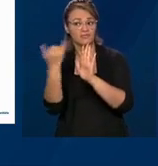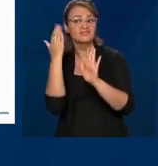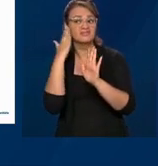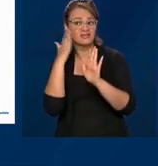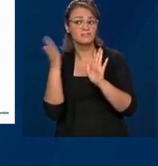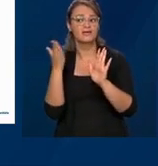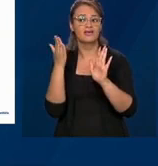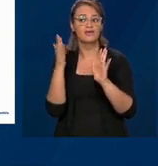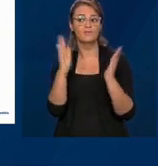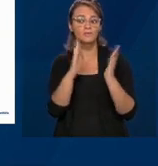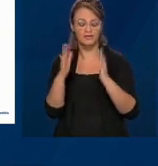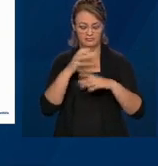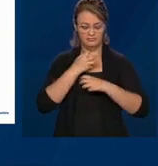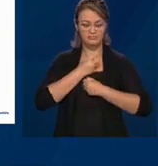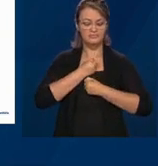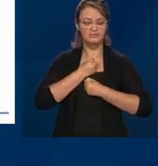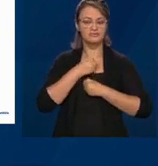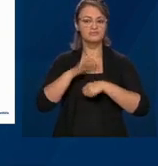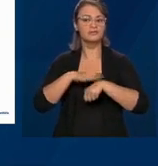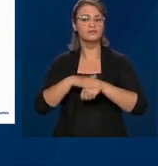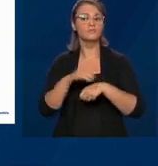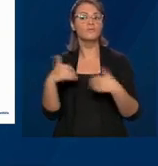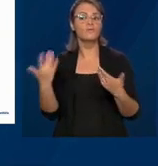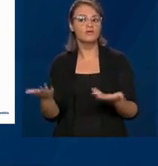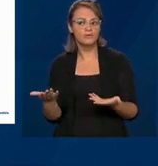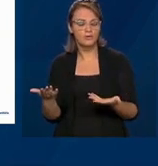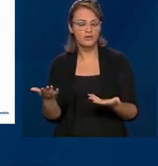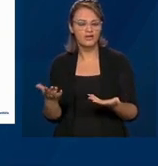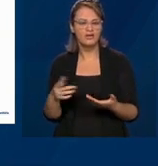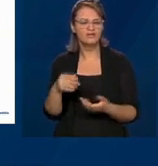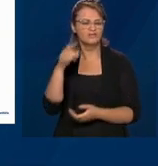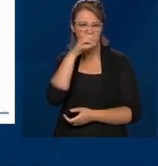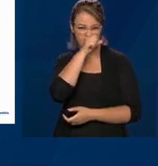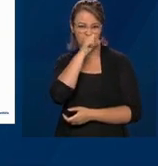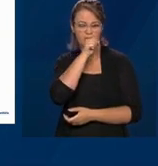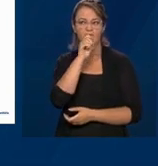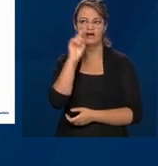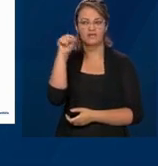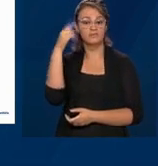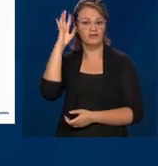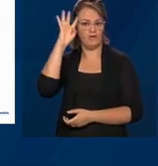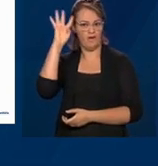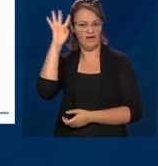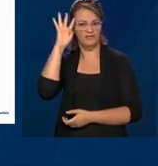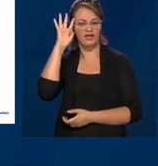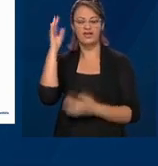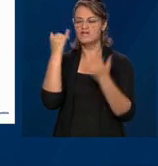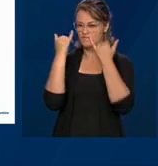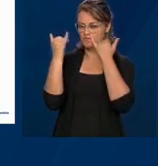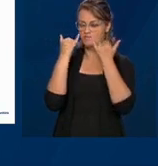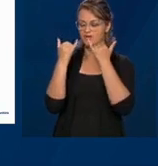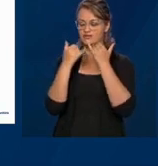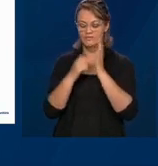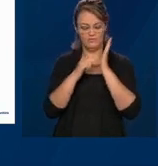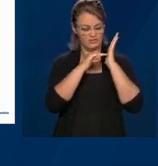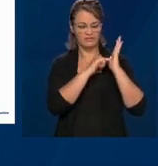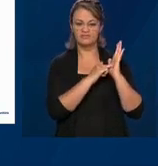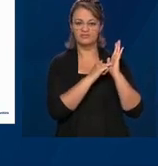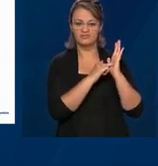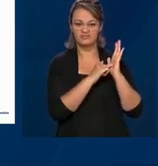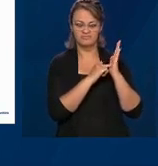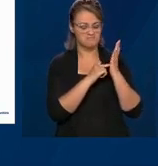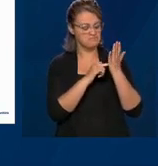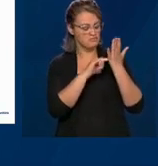comprometeram a apresentar, isso foi no sábado, na quarta-feira, eles apresentaram um dado de